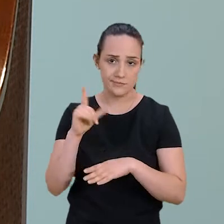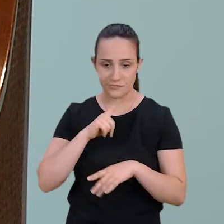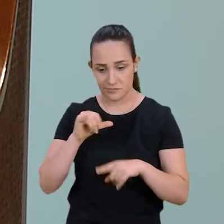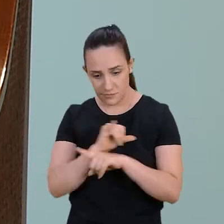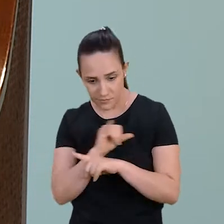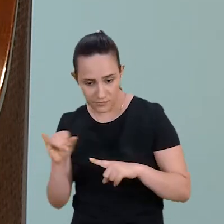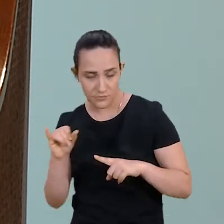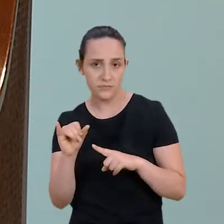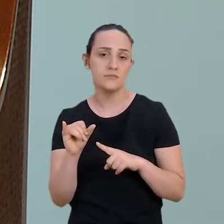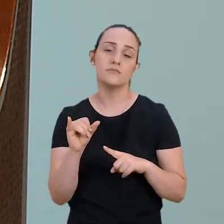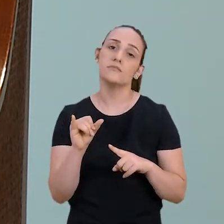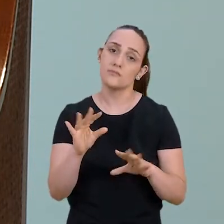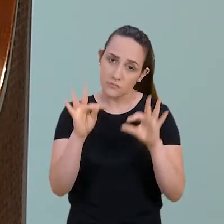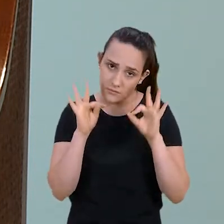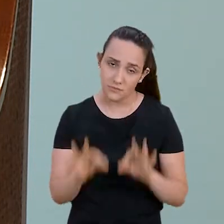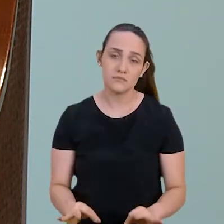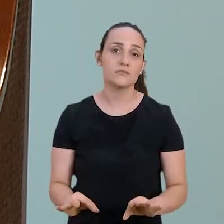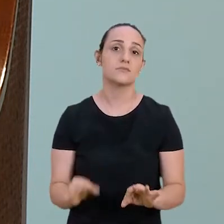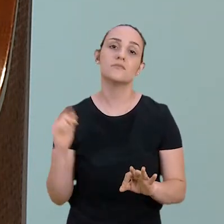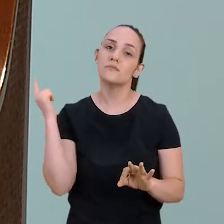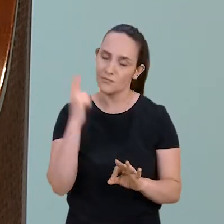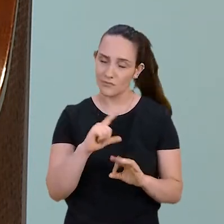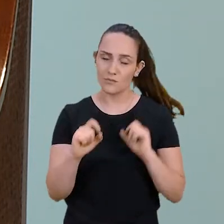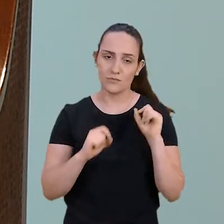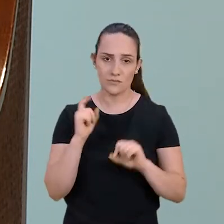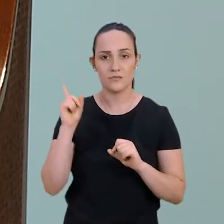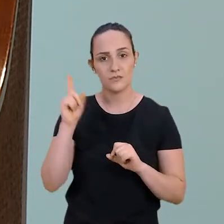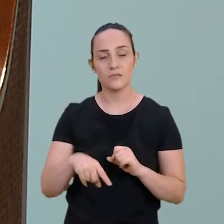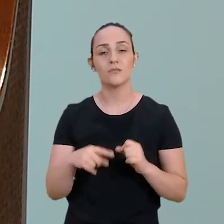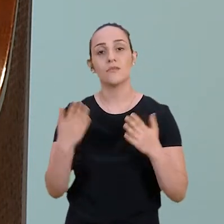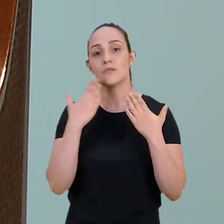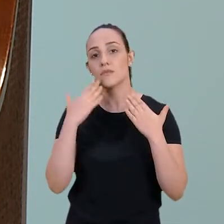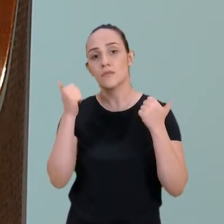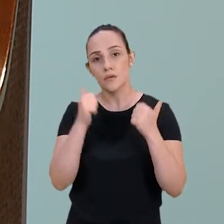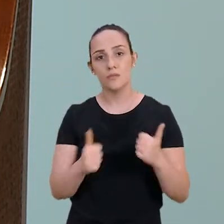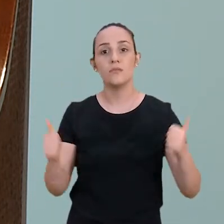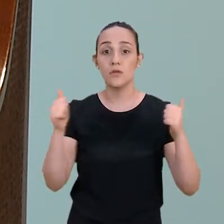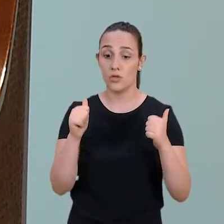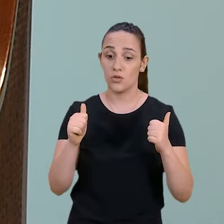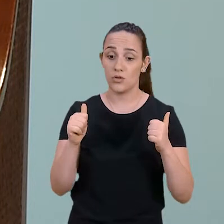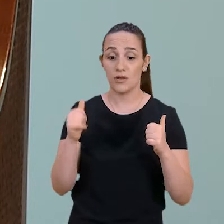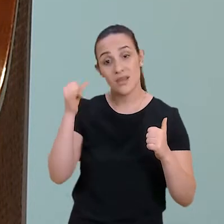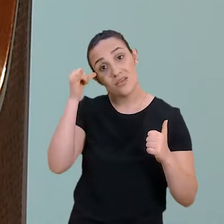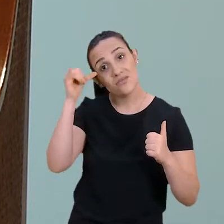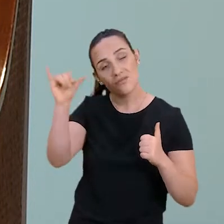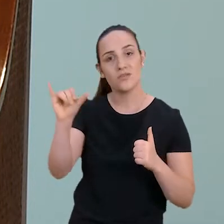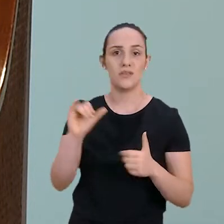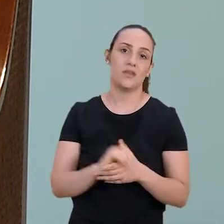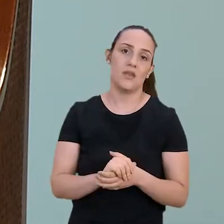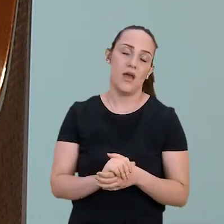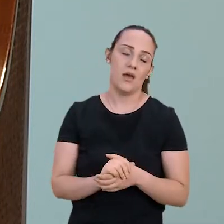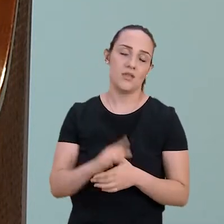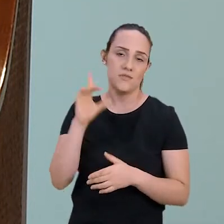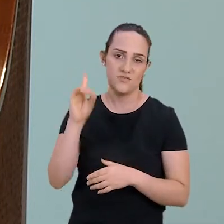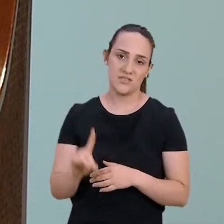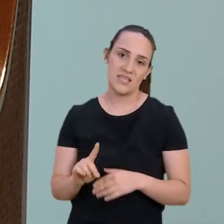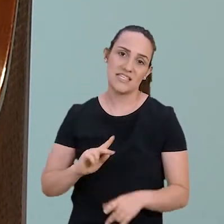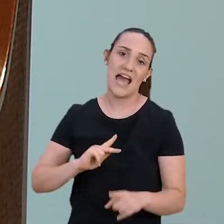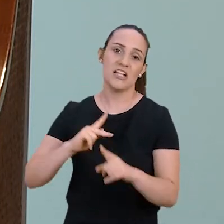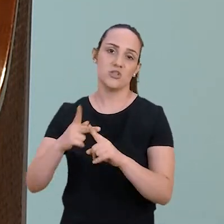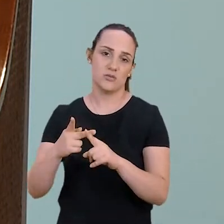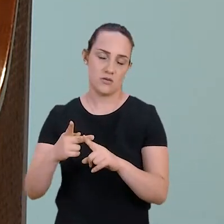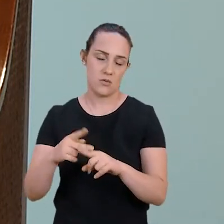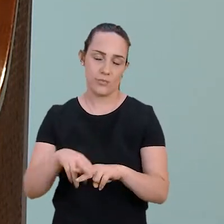com as terapias adequadas, elas são passíveis de você retardar ou até evitar essas comorbidades. E isso faz